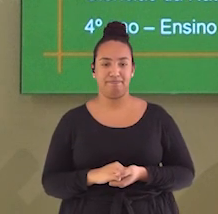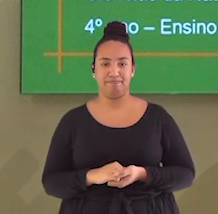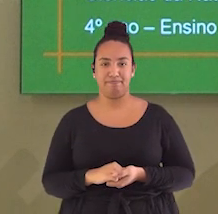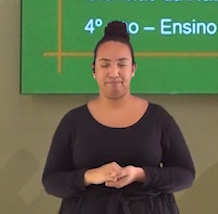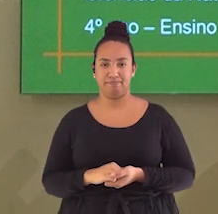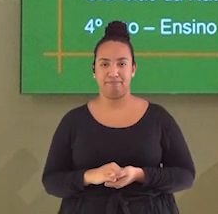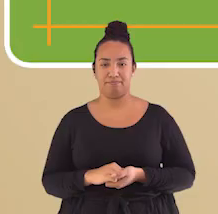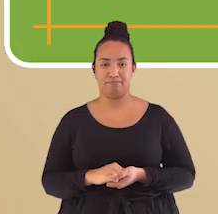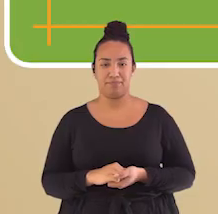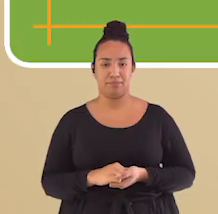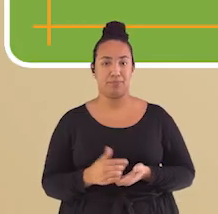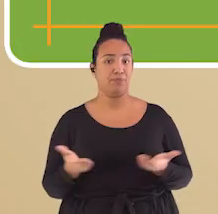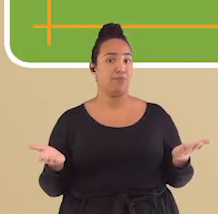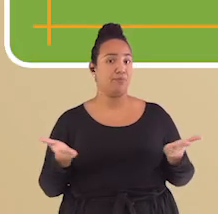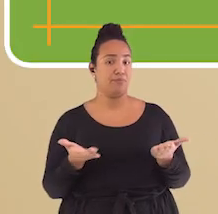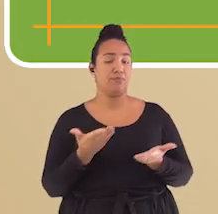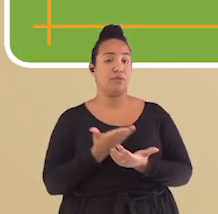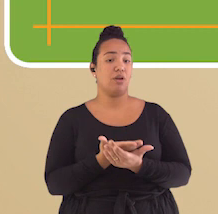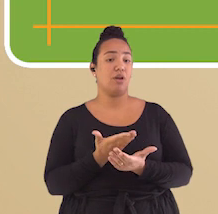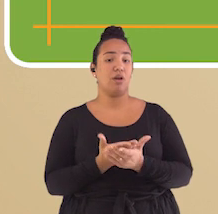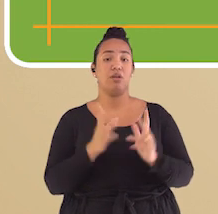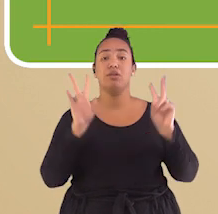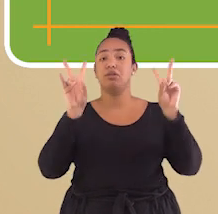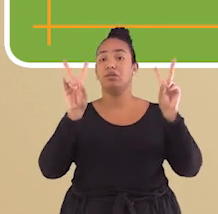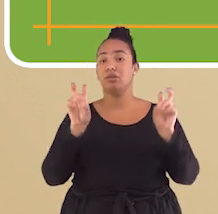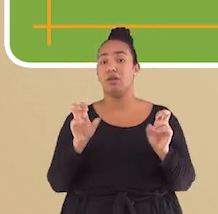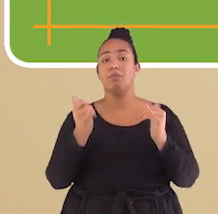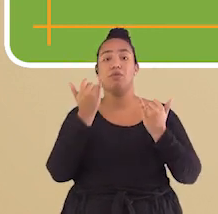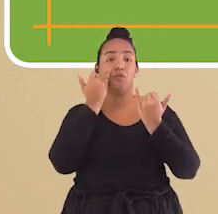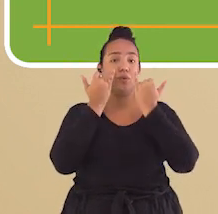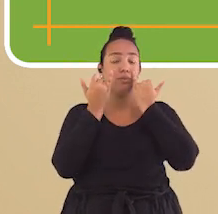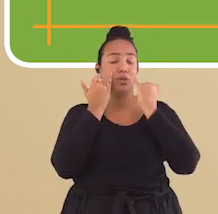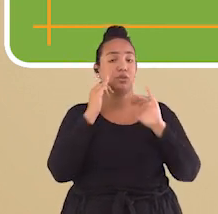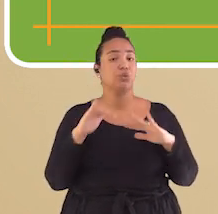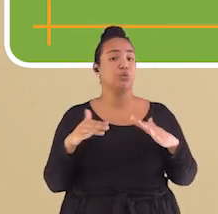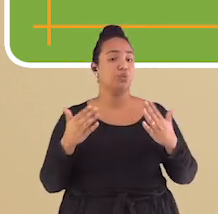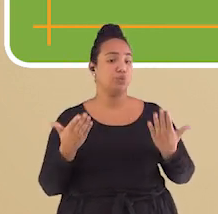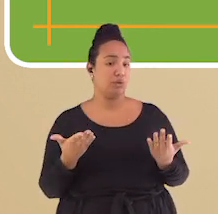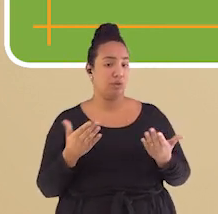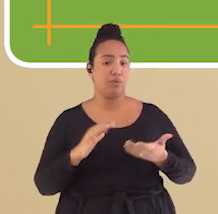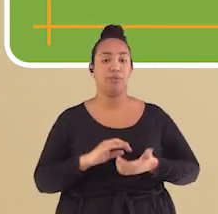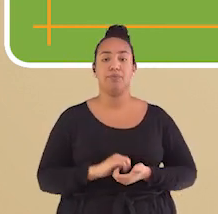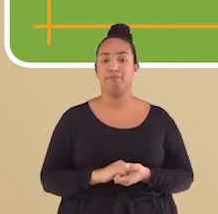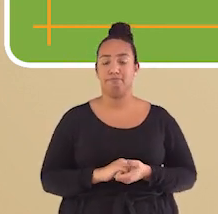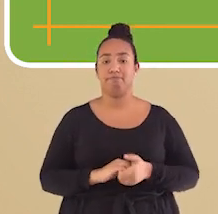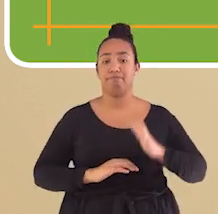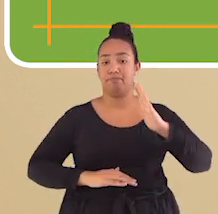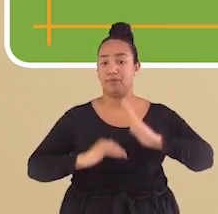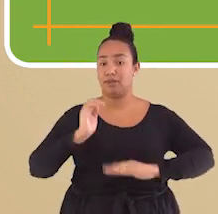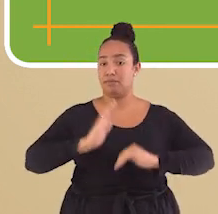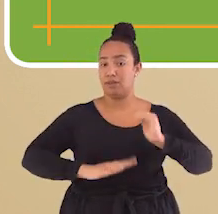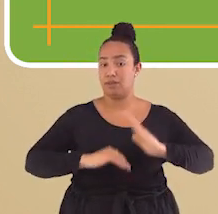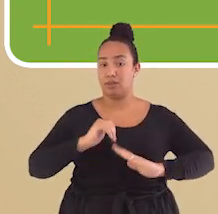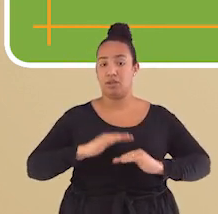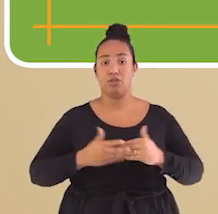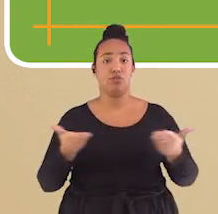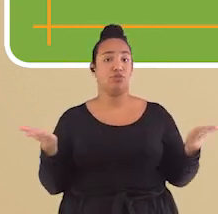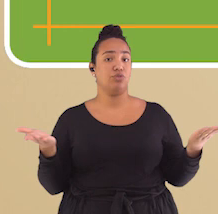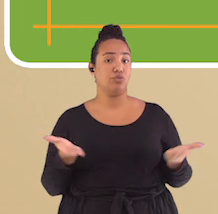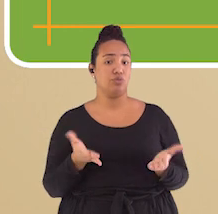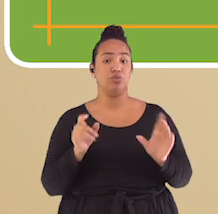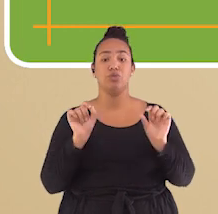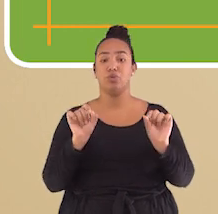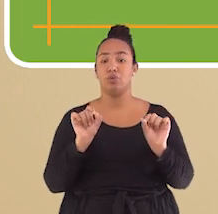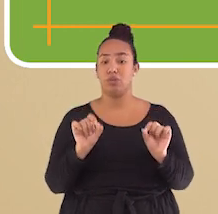nessa! Então, sobre a aula, temos as seguintes informações. A habilidade trabalhada na aula de